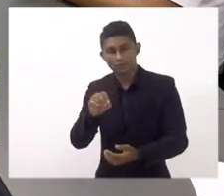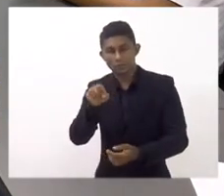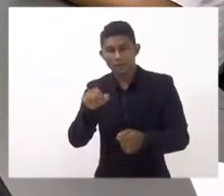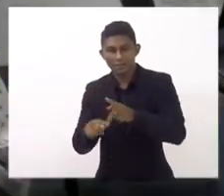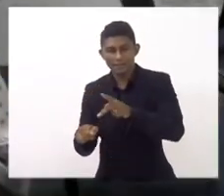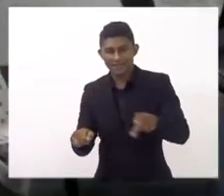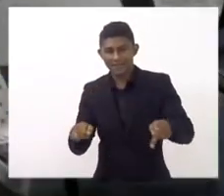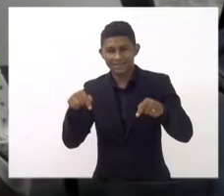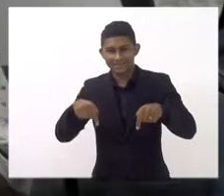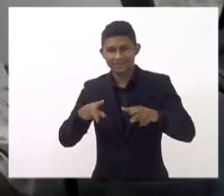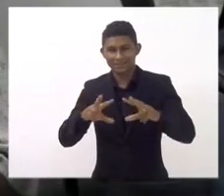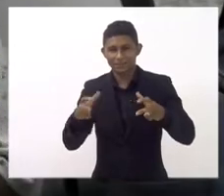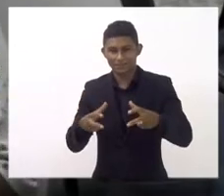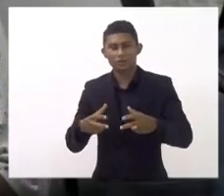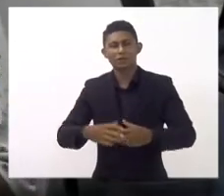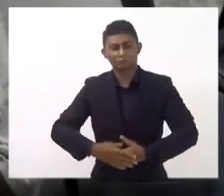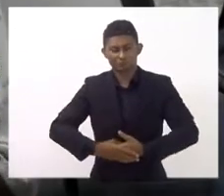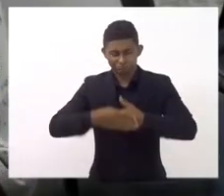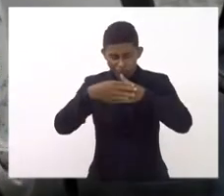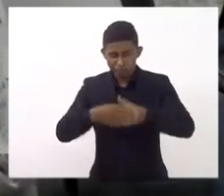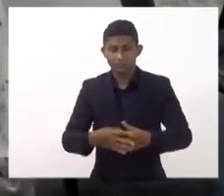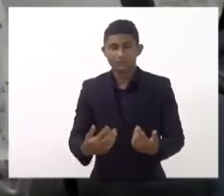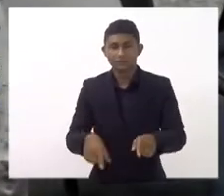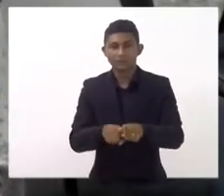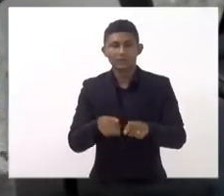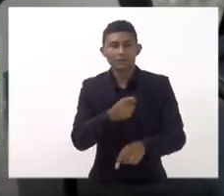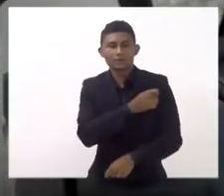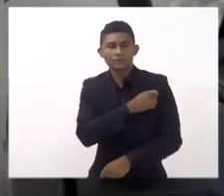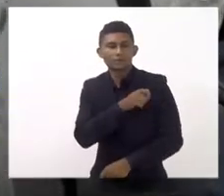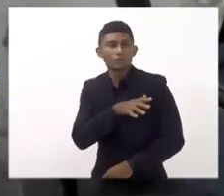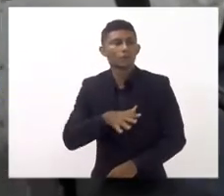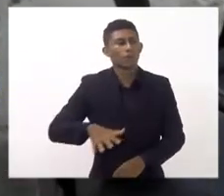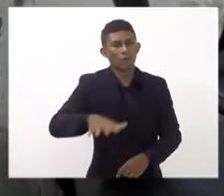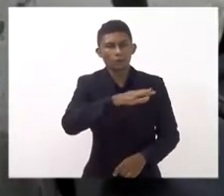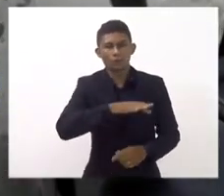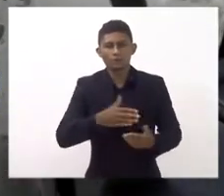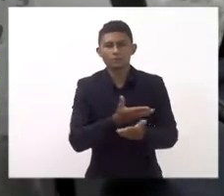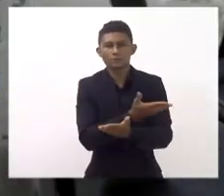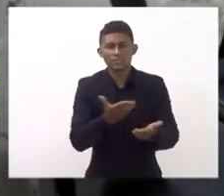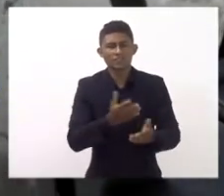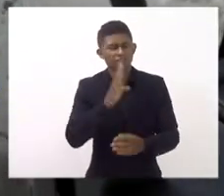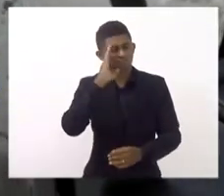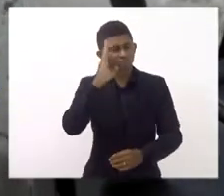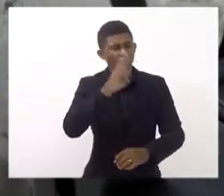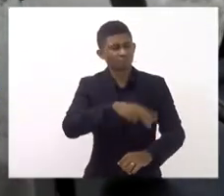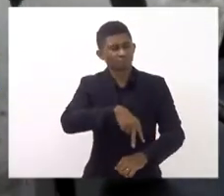comissão. Gostaria de saudar os estudantes, que, na verdade, são os protagonistas desse